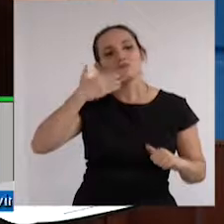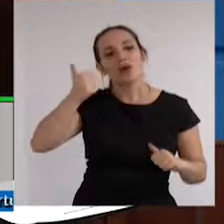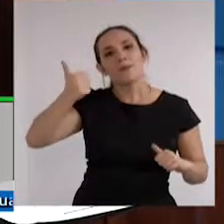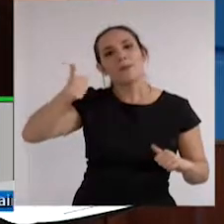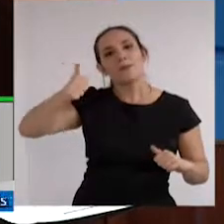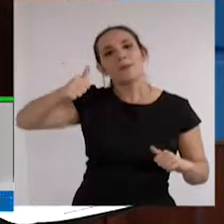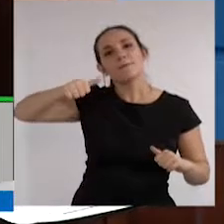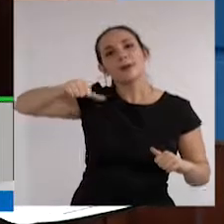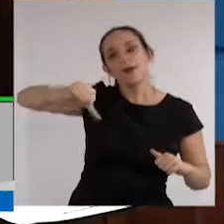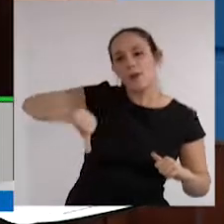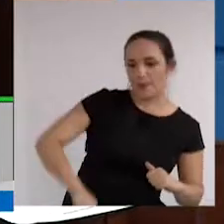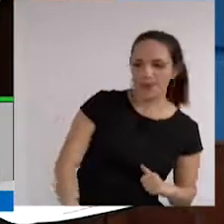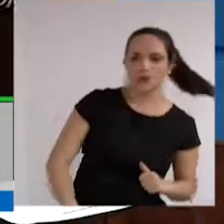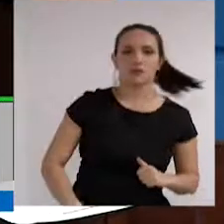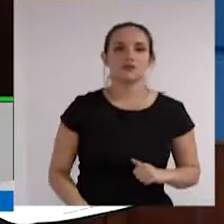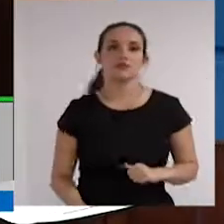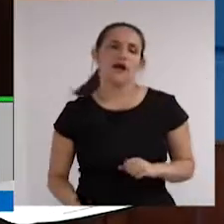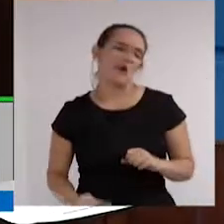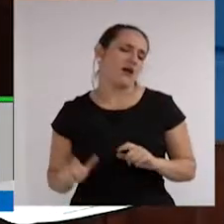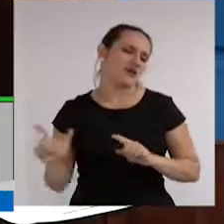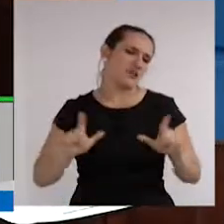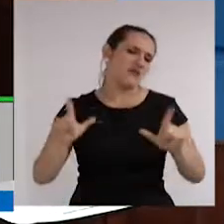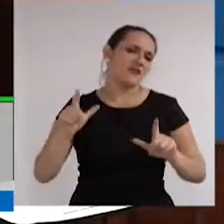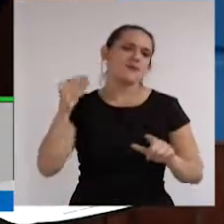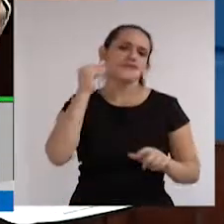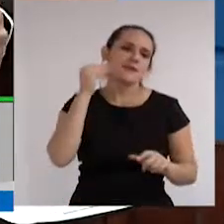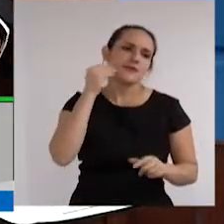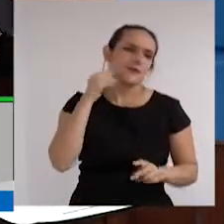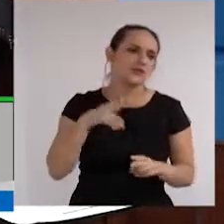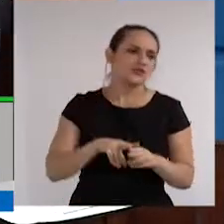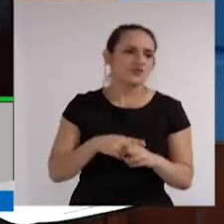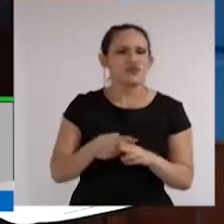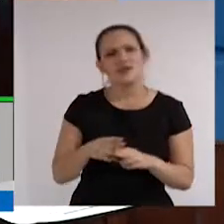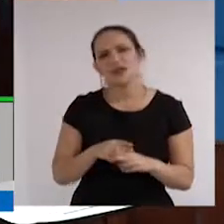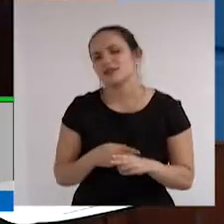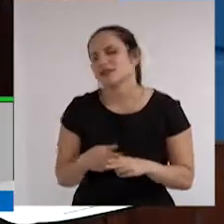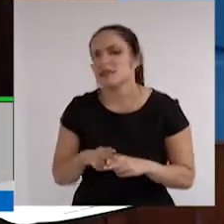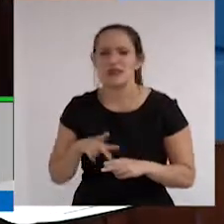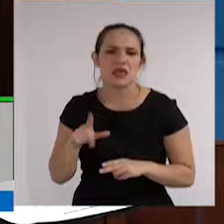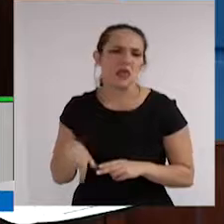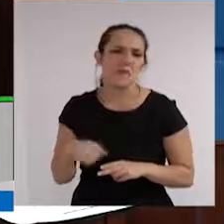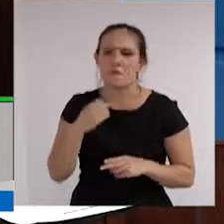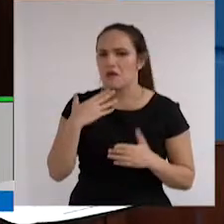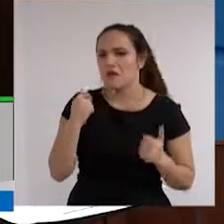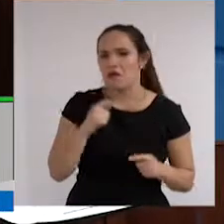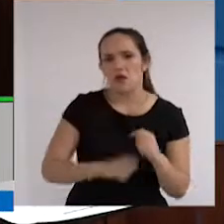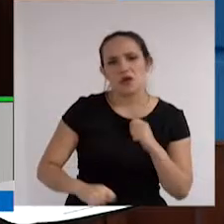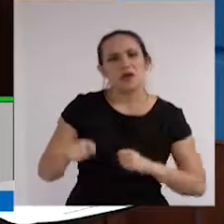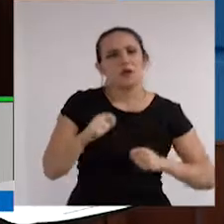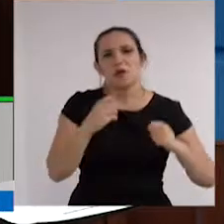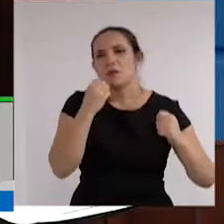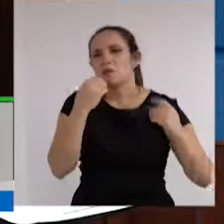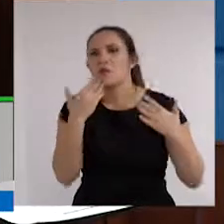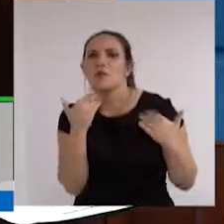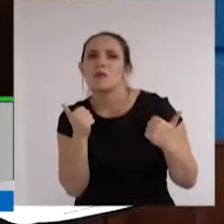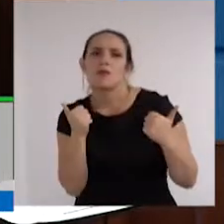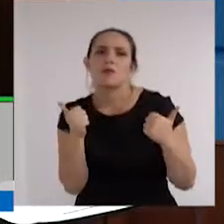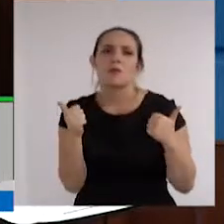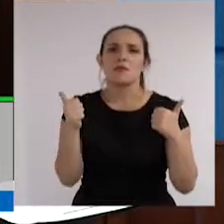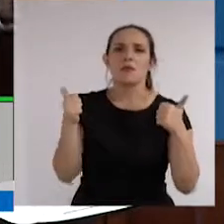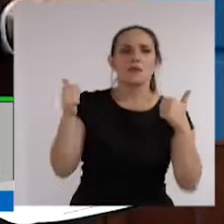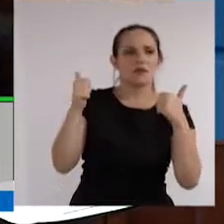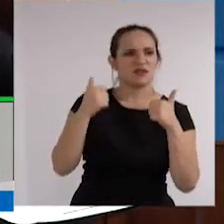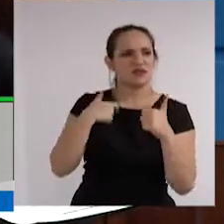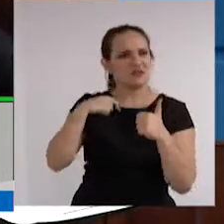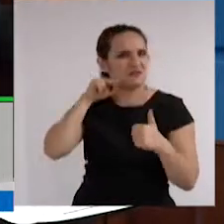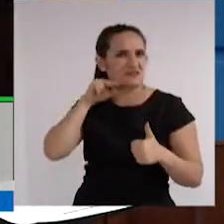Grandão. Embora a televisão tente disfarçar, né? Não, a economia está dando sinais de melhora, não estou vendo sinais